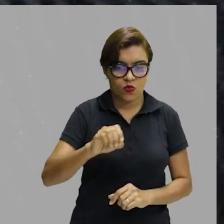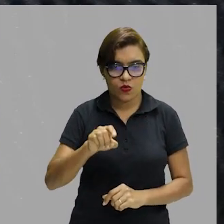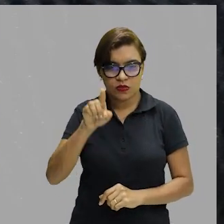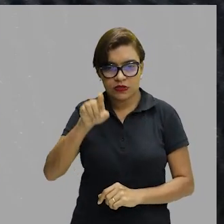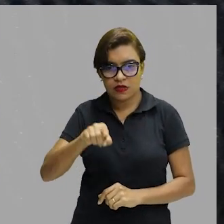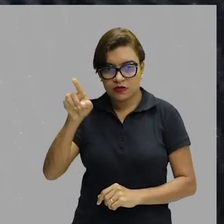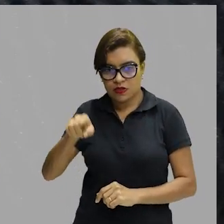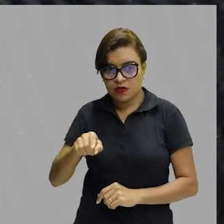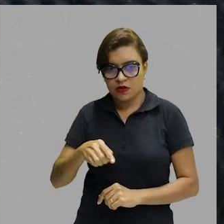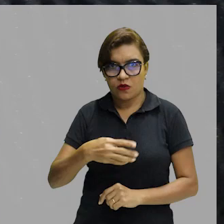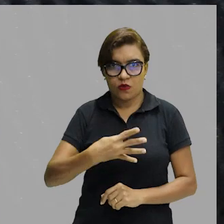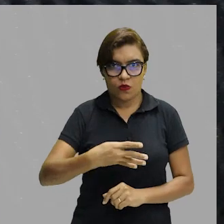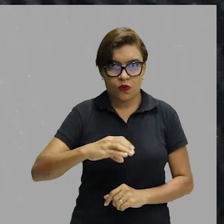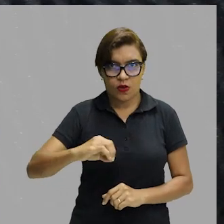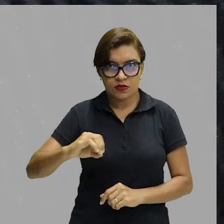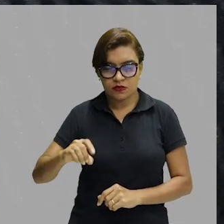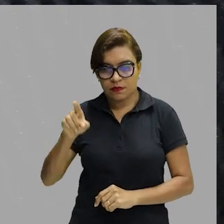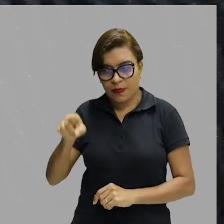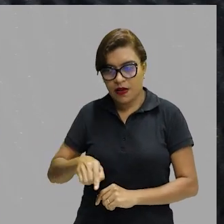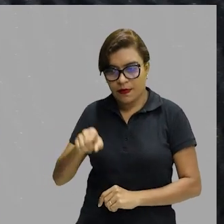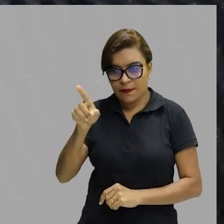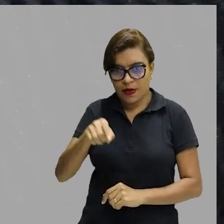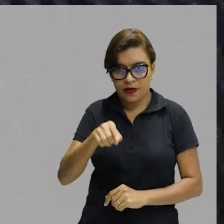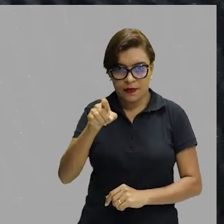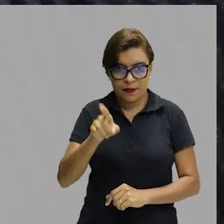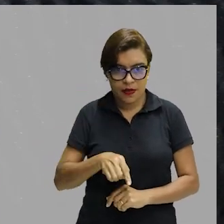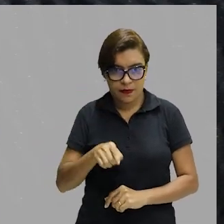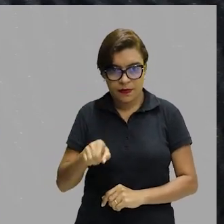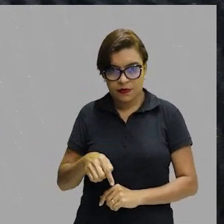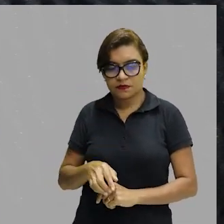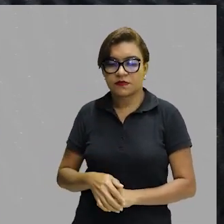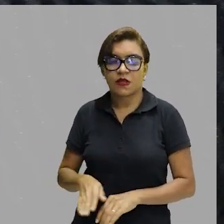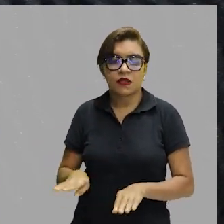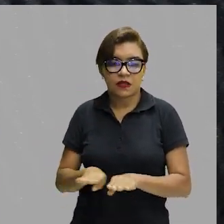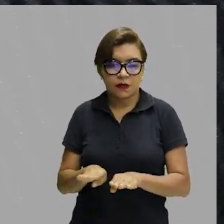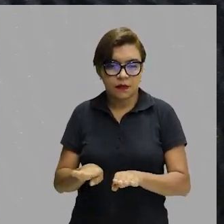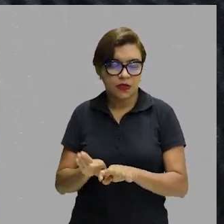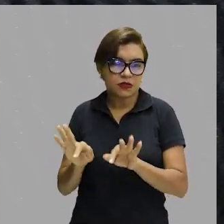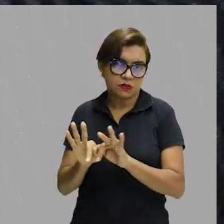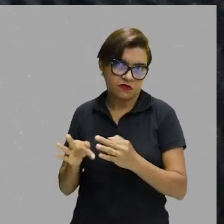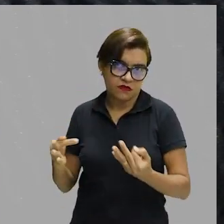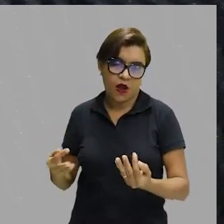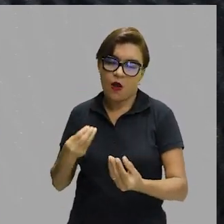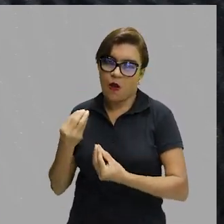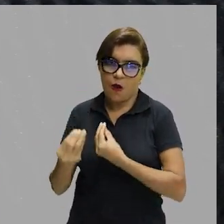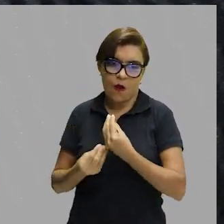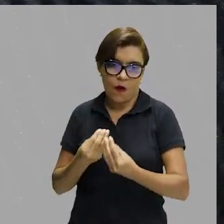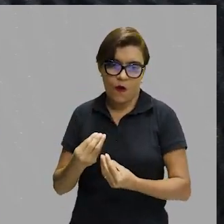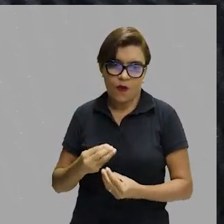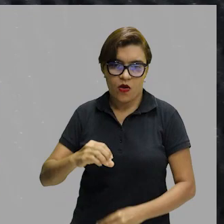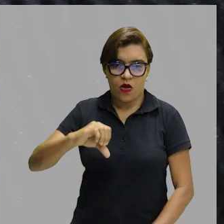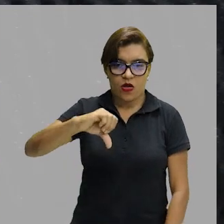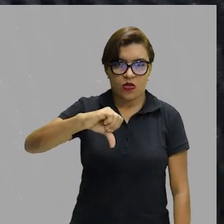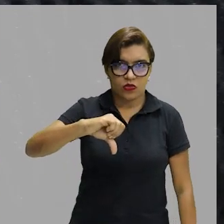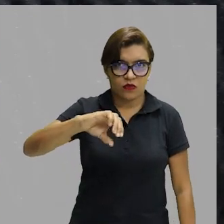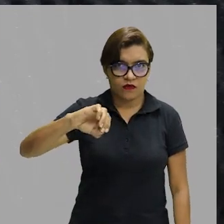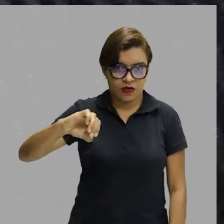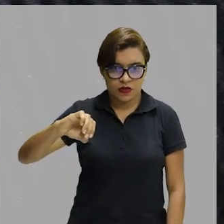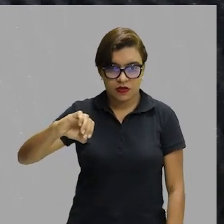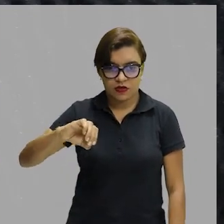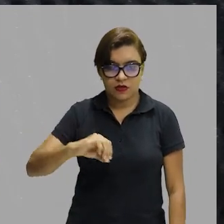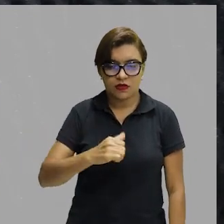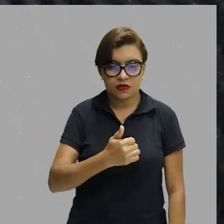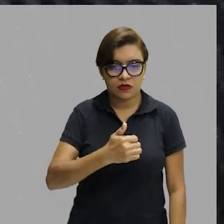zeros do 400, certo? Assim como também eu posso simplificar, ó, 90 e